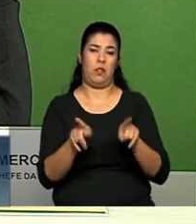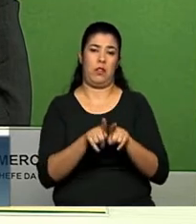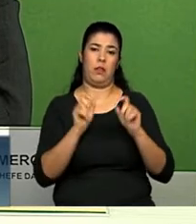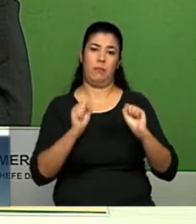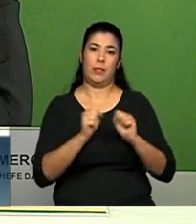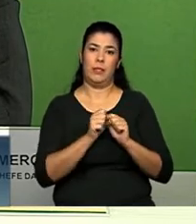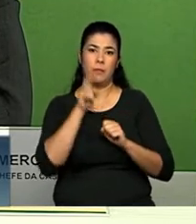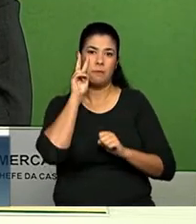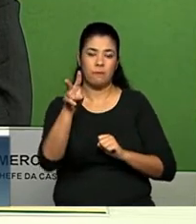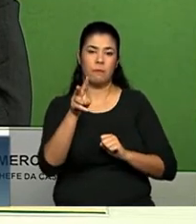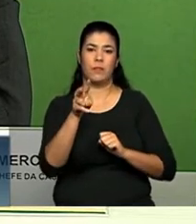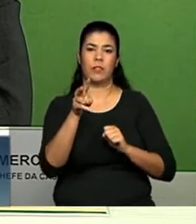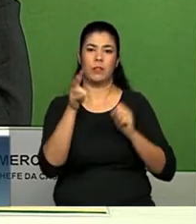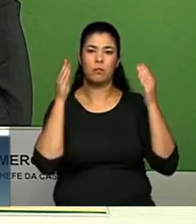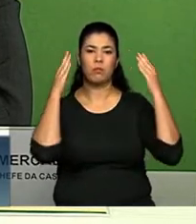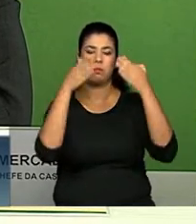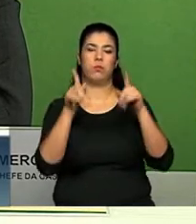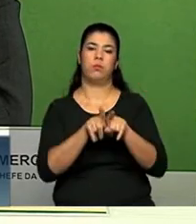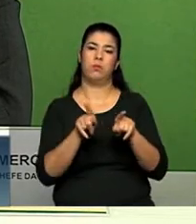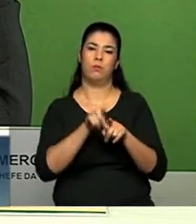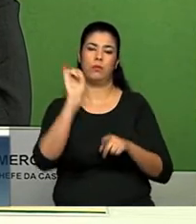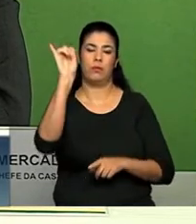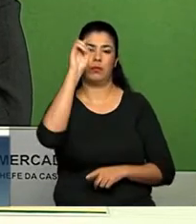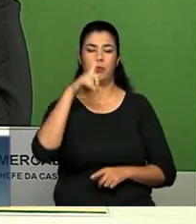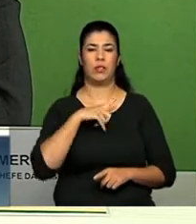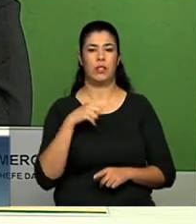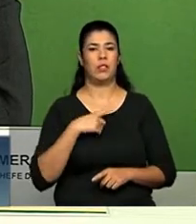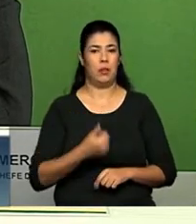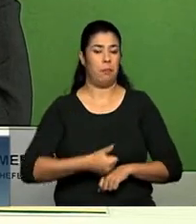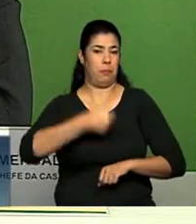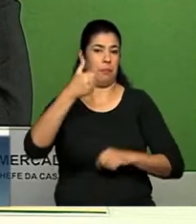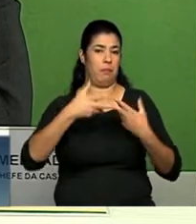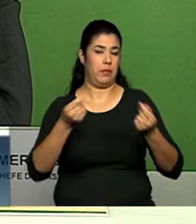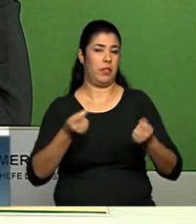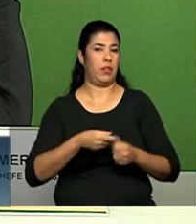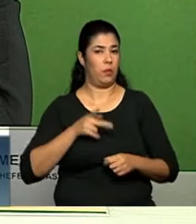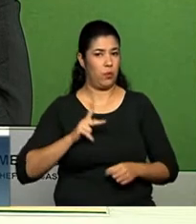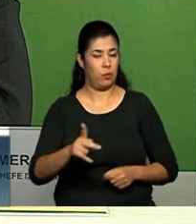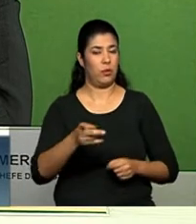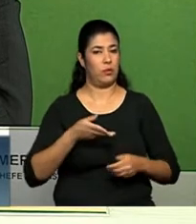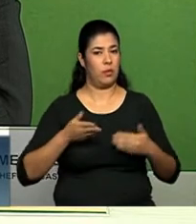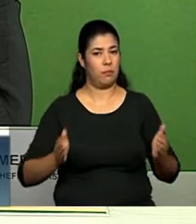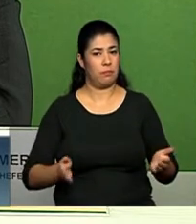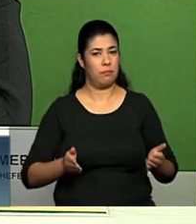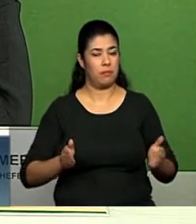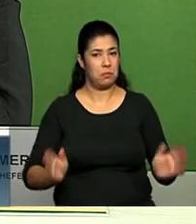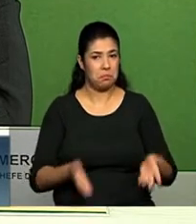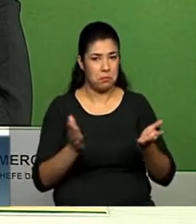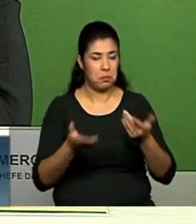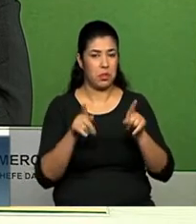presta atenção. Portanto, é evidente que é um fato positivo para o país manter o grau de investimento.